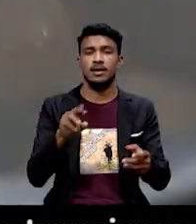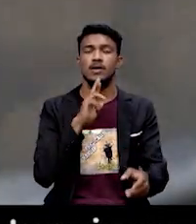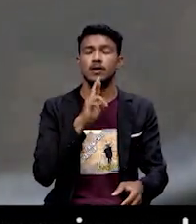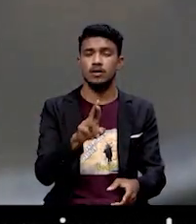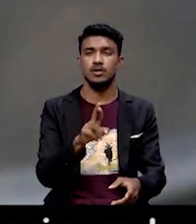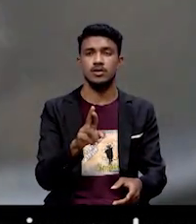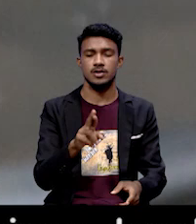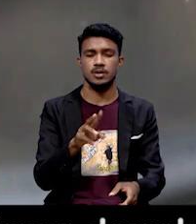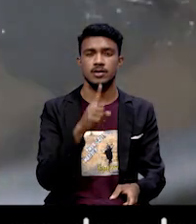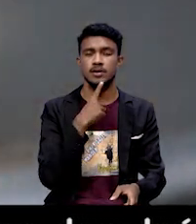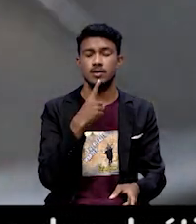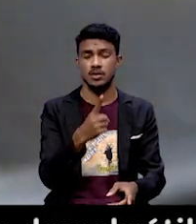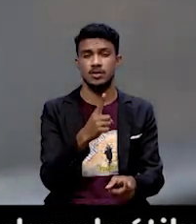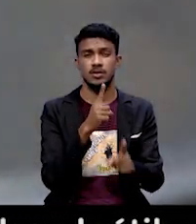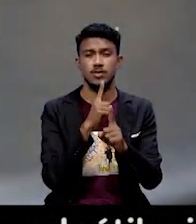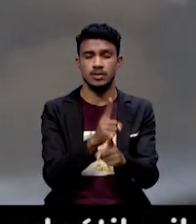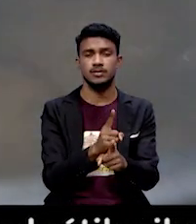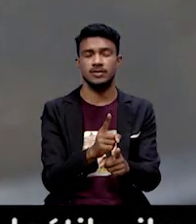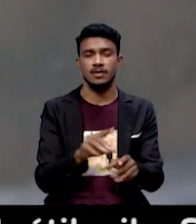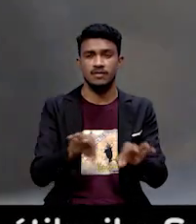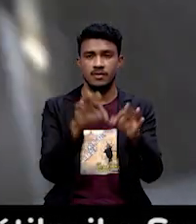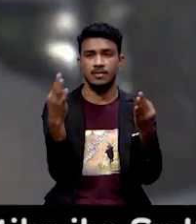los duni si ne familia ne kibit laiha.